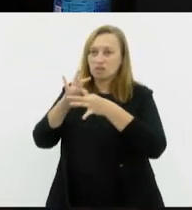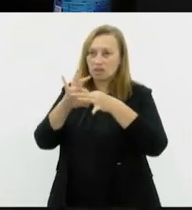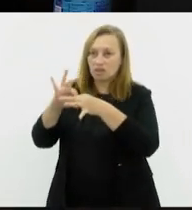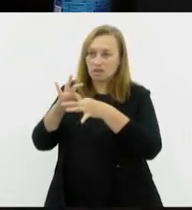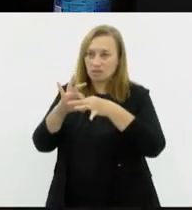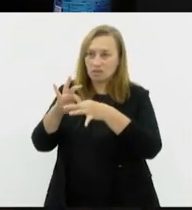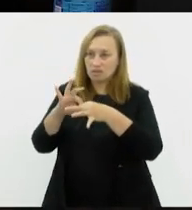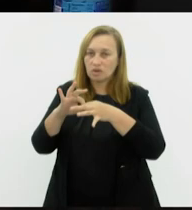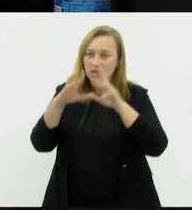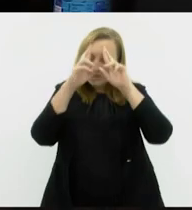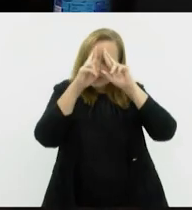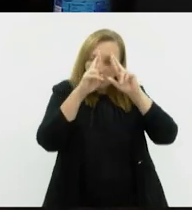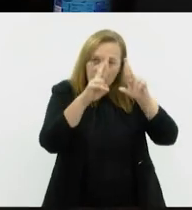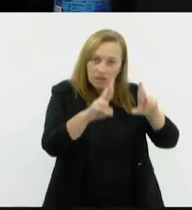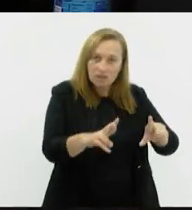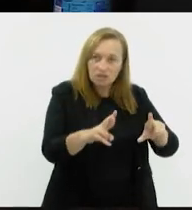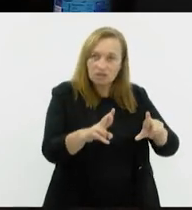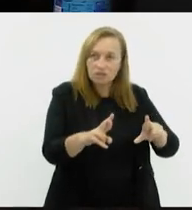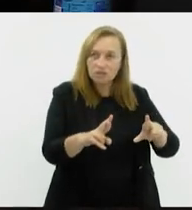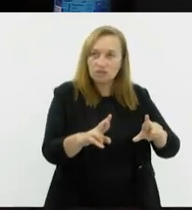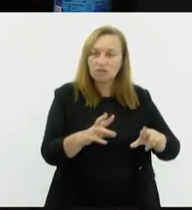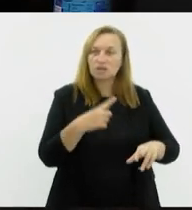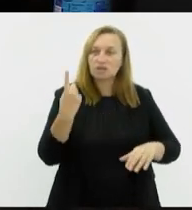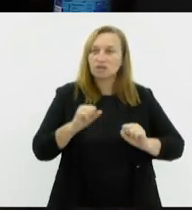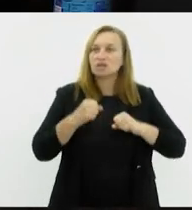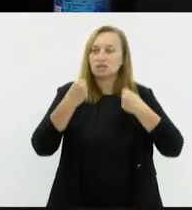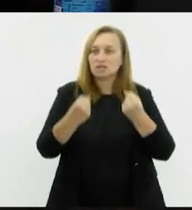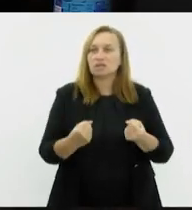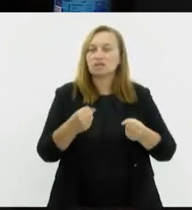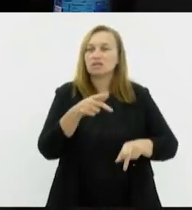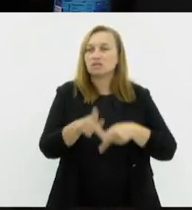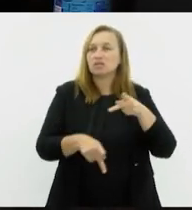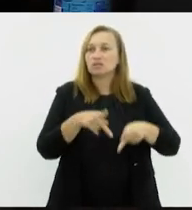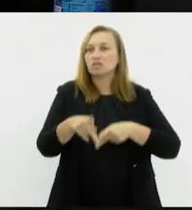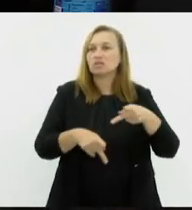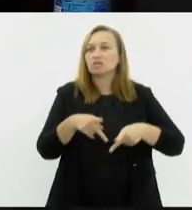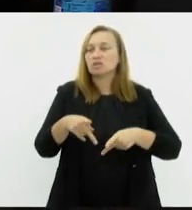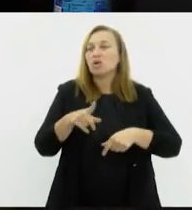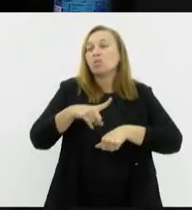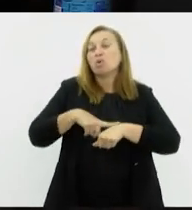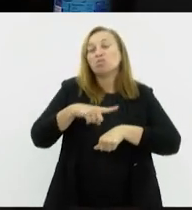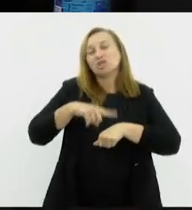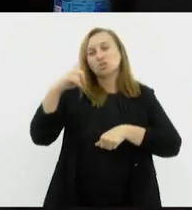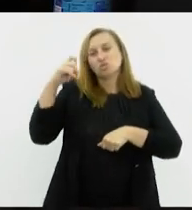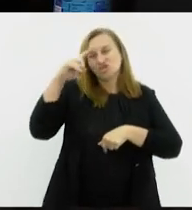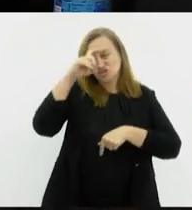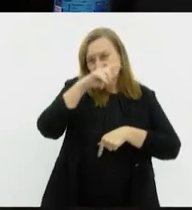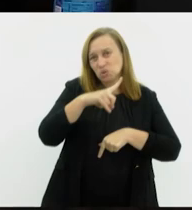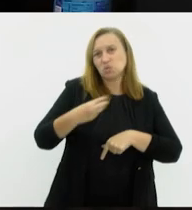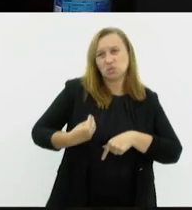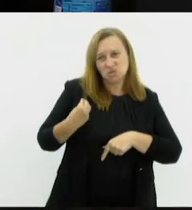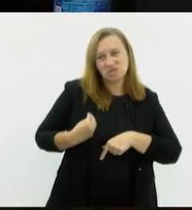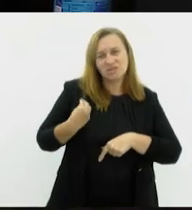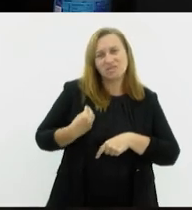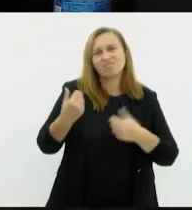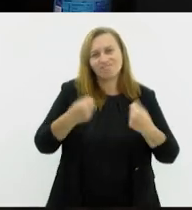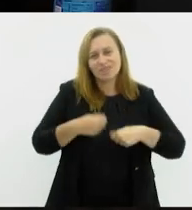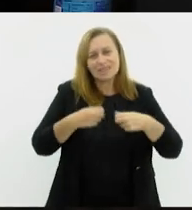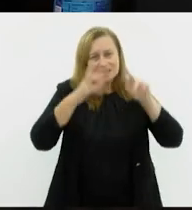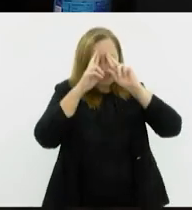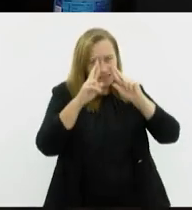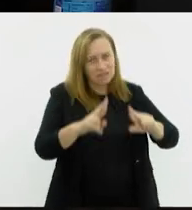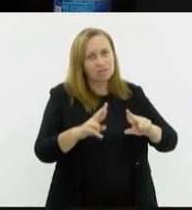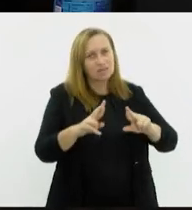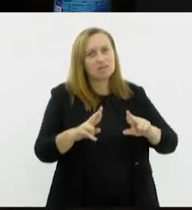mais respeito, e nós estamos aqui para defender essa população que está vivendo um momento difícil, então nós temos que ter respeito